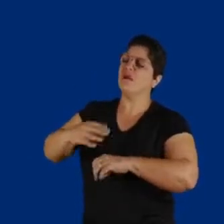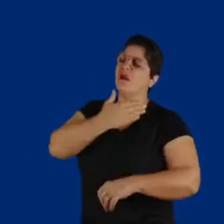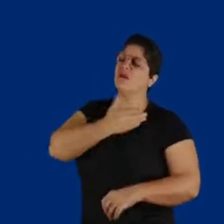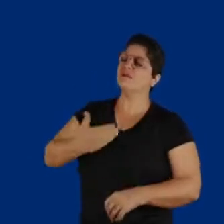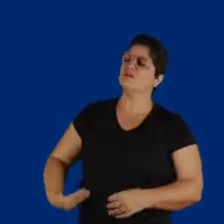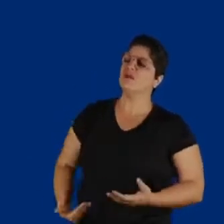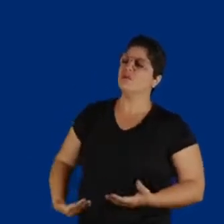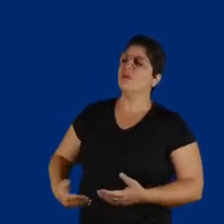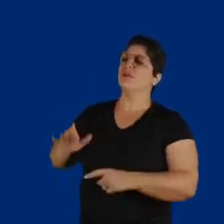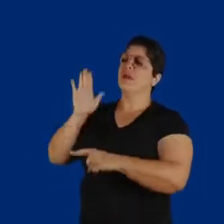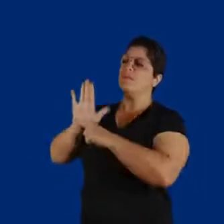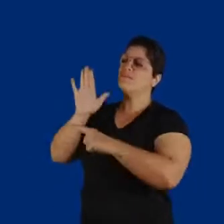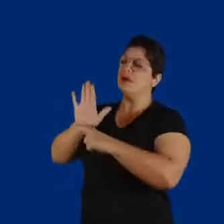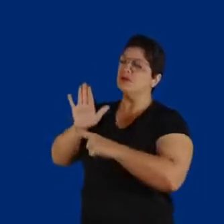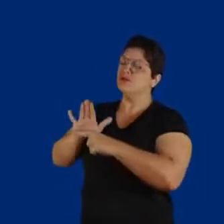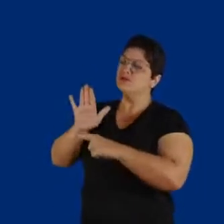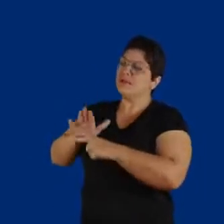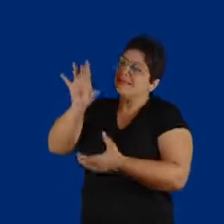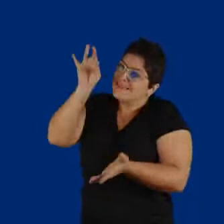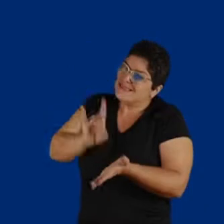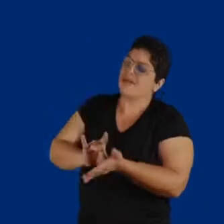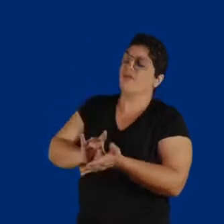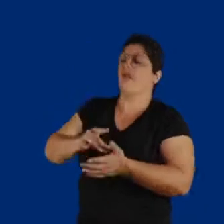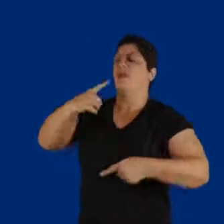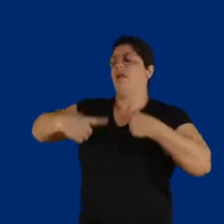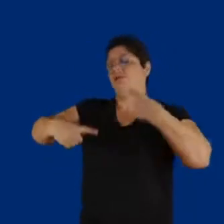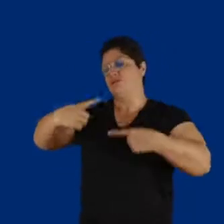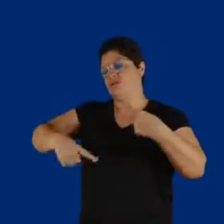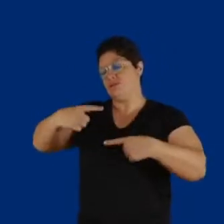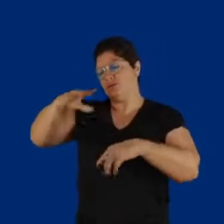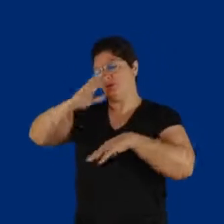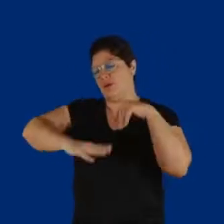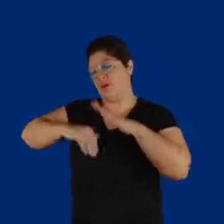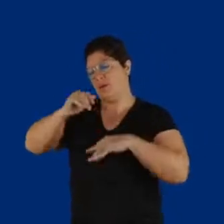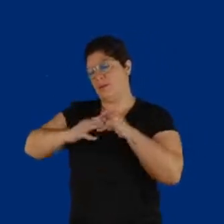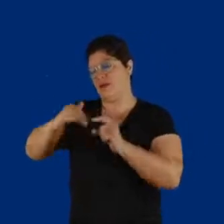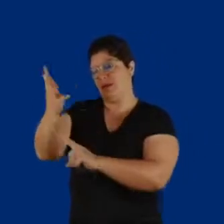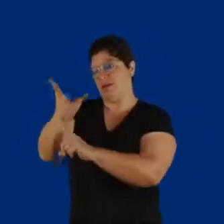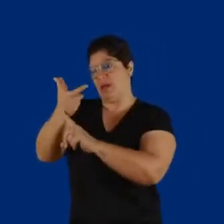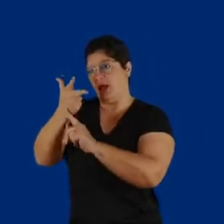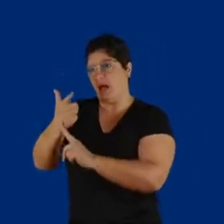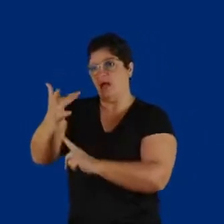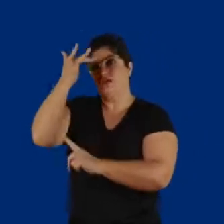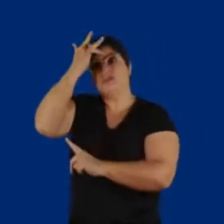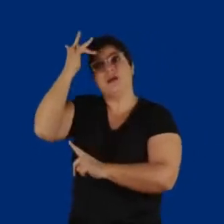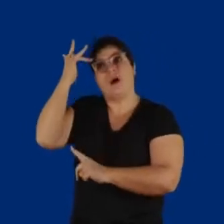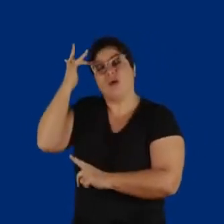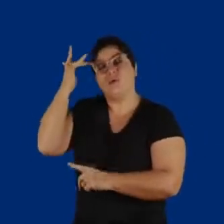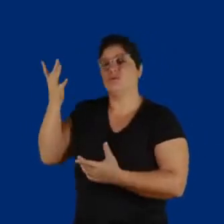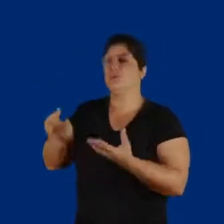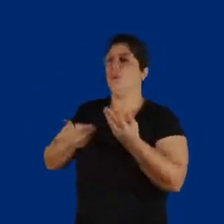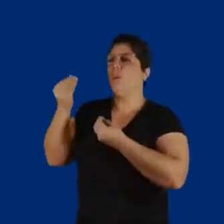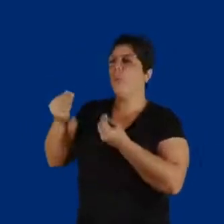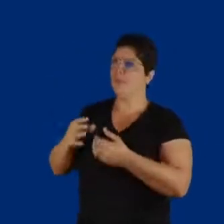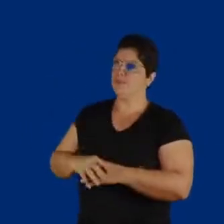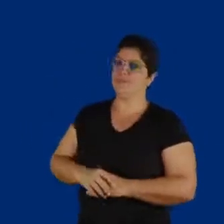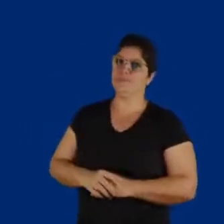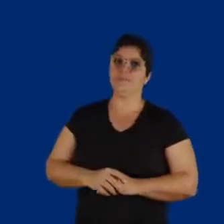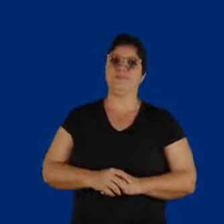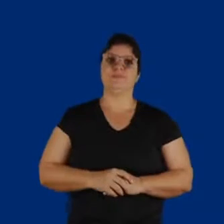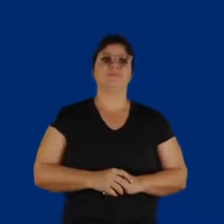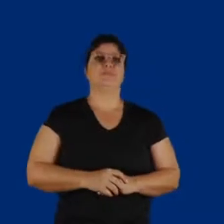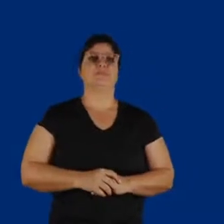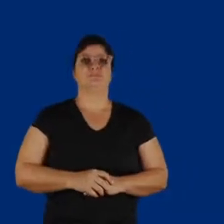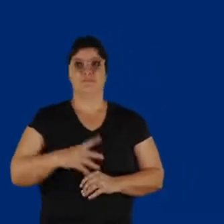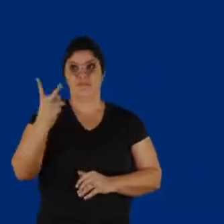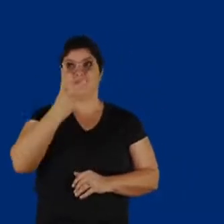colaborar ativamente com a discussão e prática da arte e da saúde mental? Acho que o Vitor e a Jesmond também podem